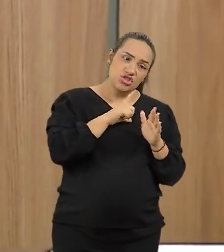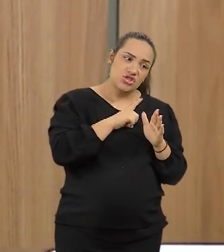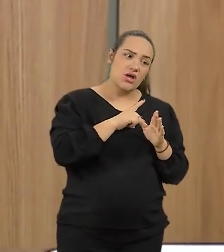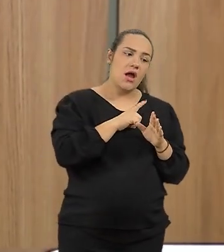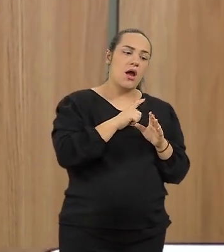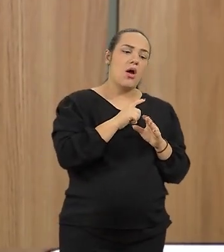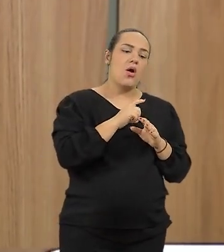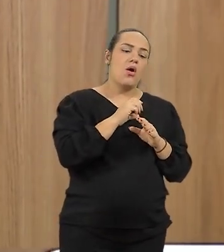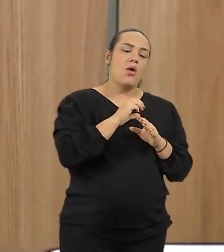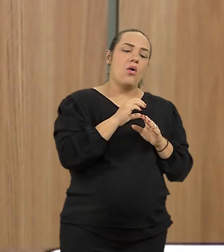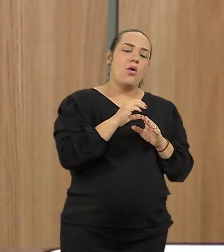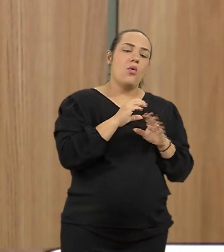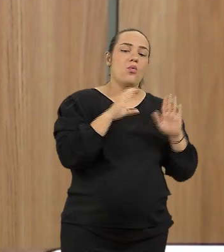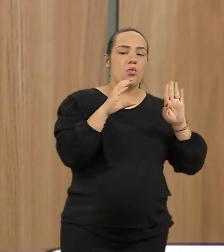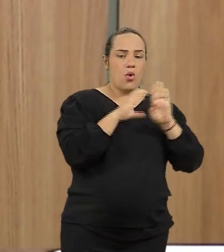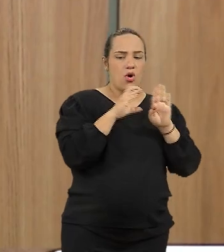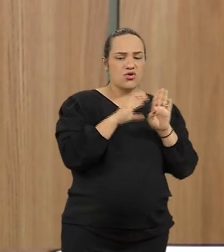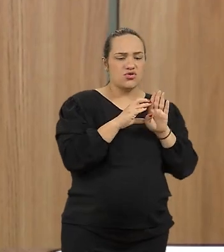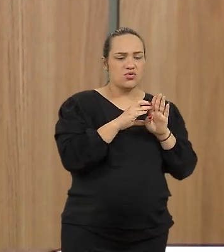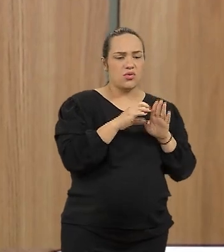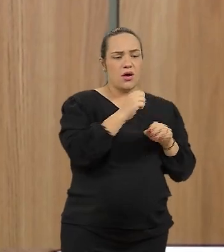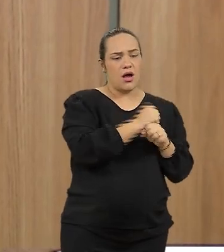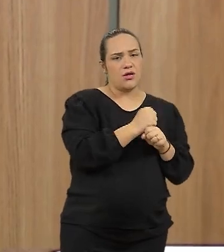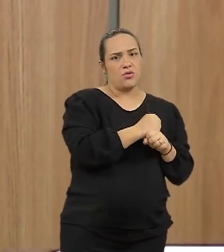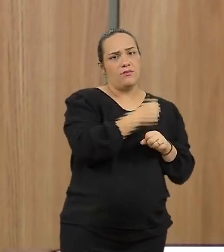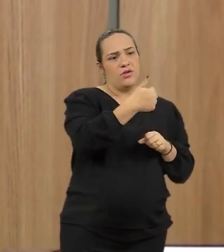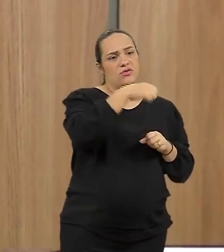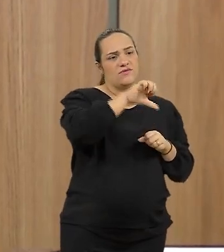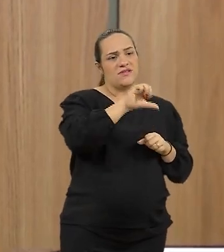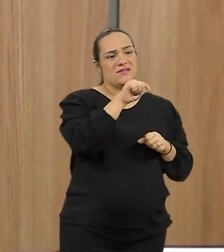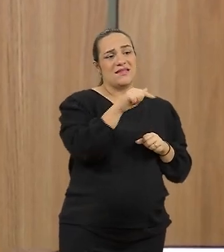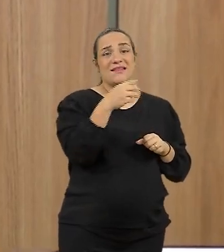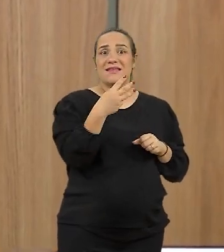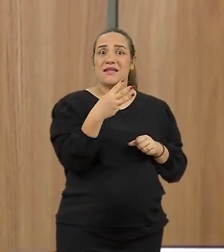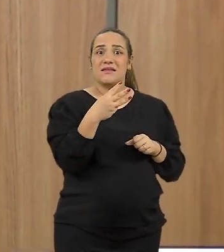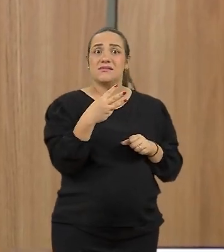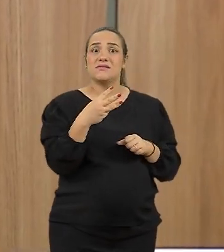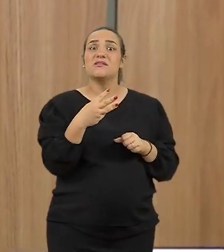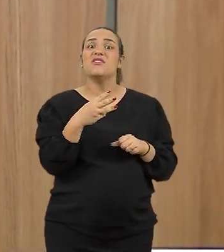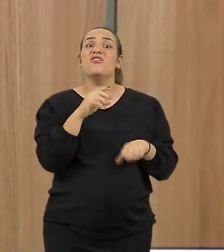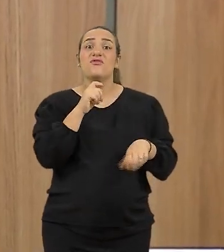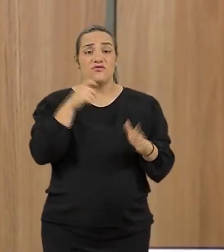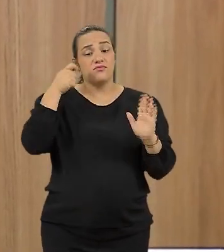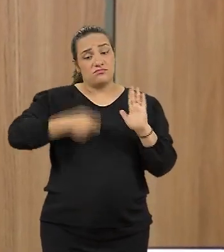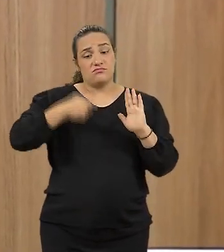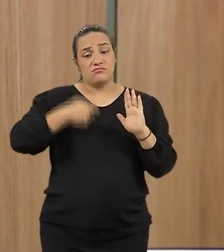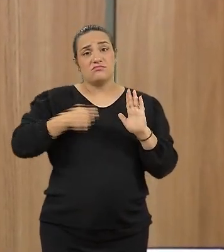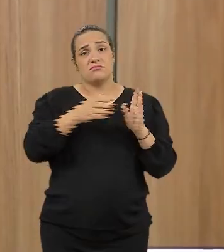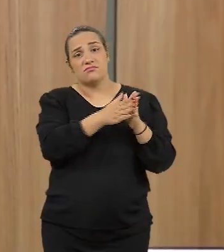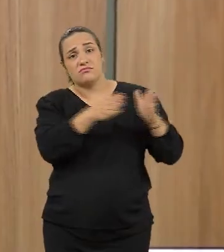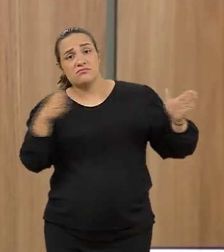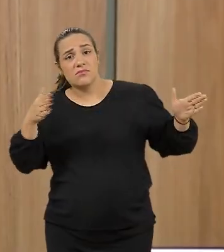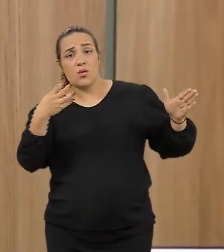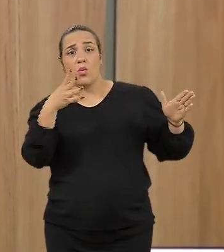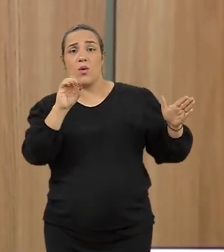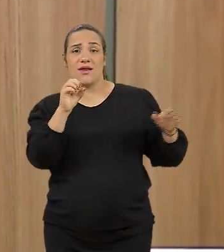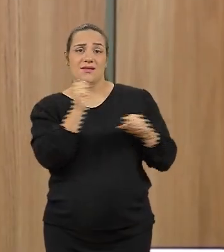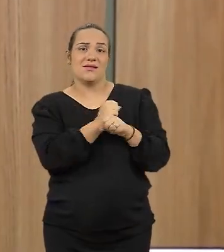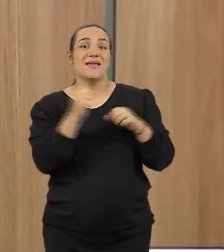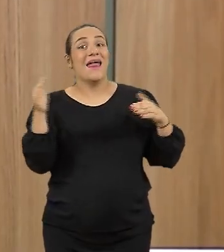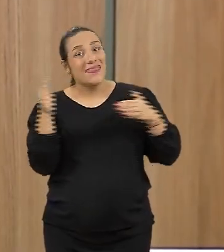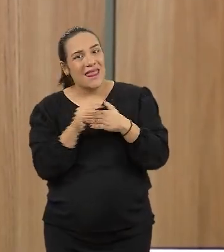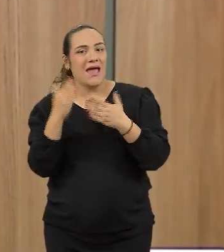ele vigorou aí por 40 anos. O que, na visão do senhor, ensejou essa